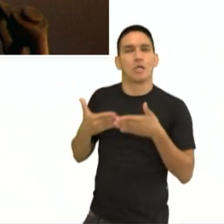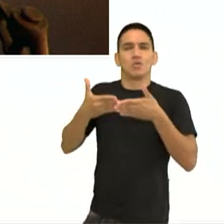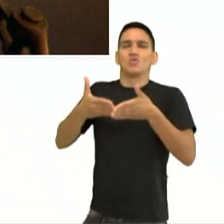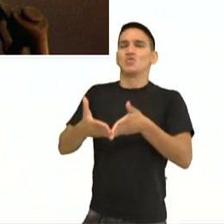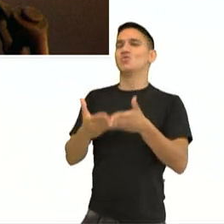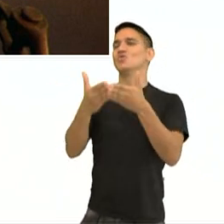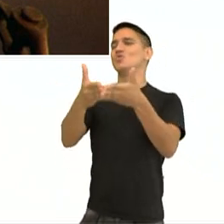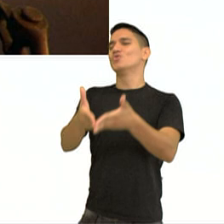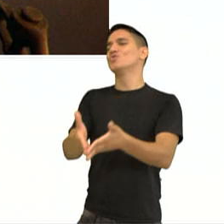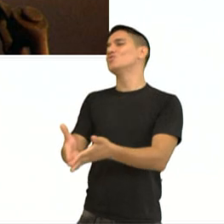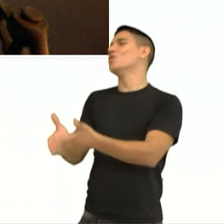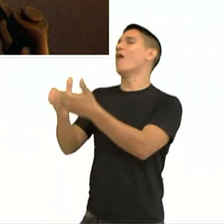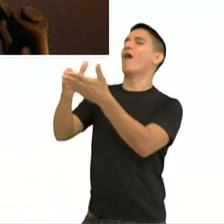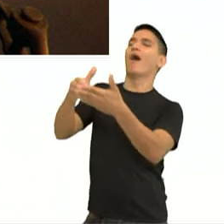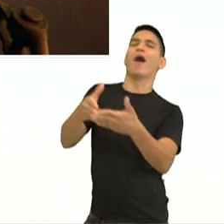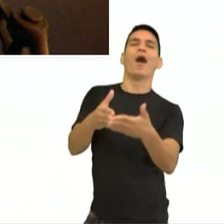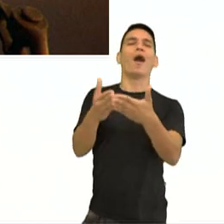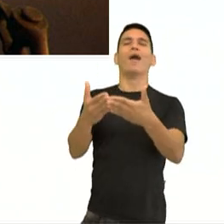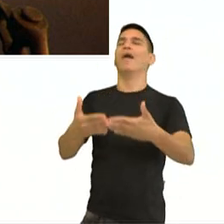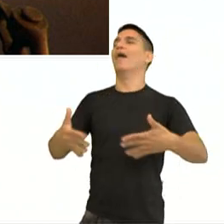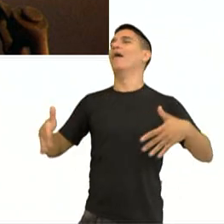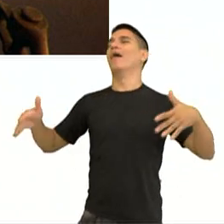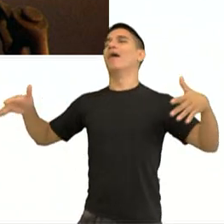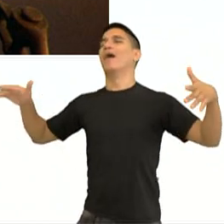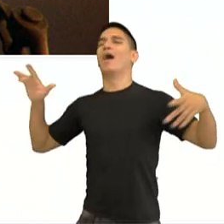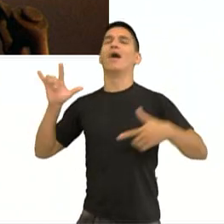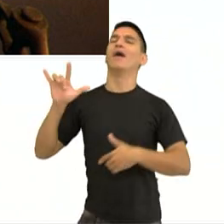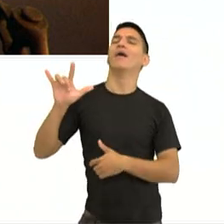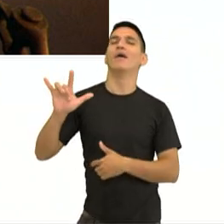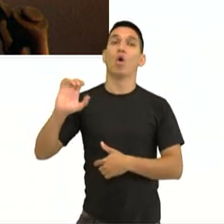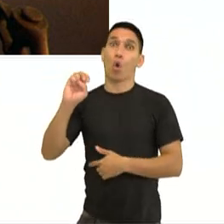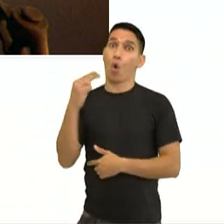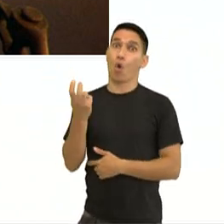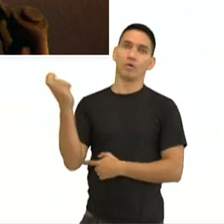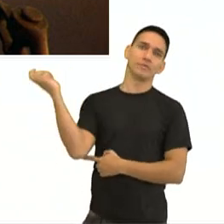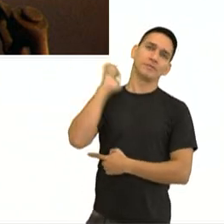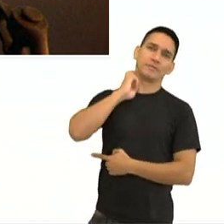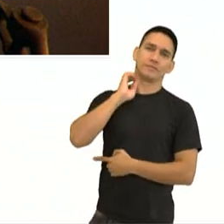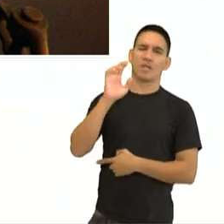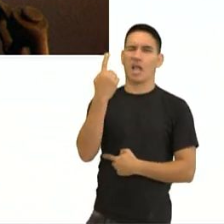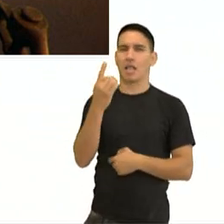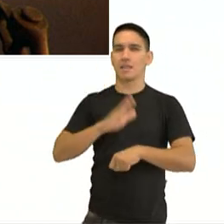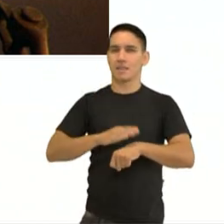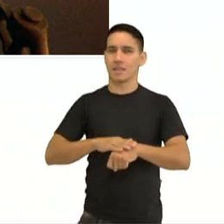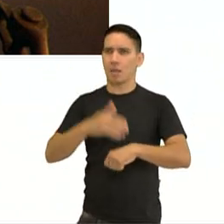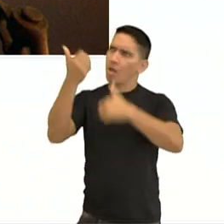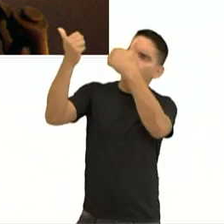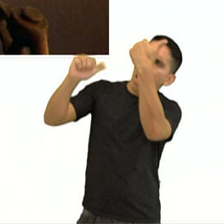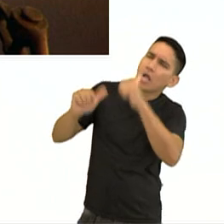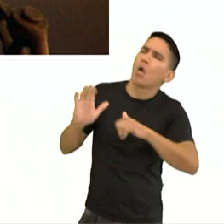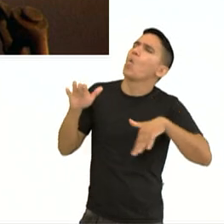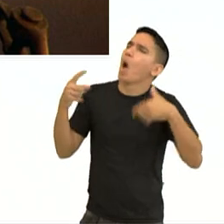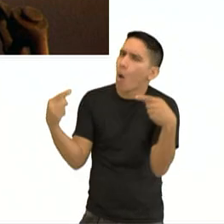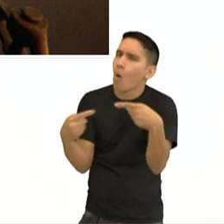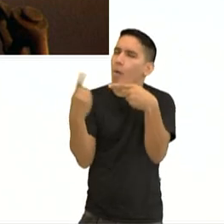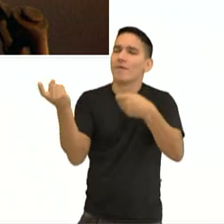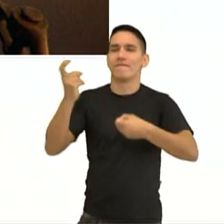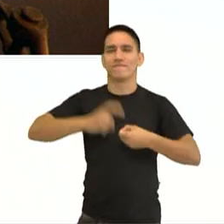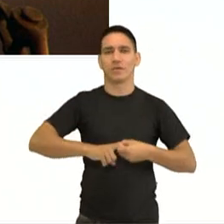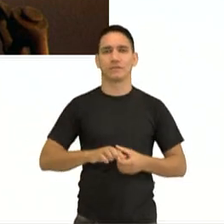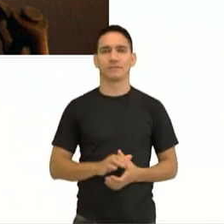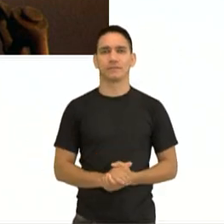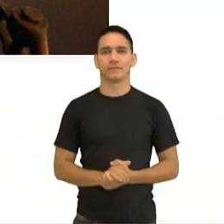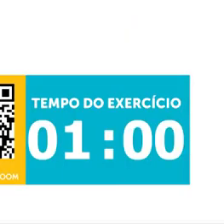ah, meu amor, né? Ou a cena do filme Conde Drácula. Vou dar um tempinho para você analisar bem e a gente volta em